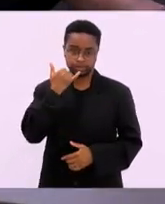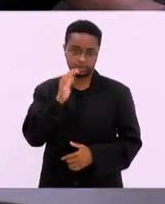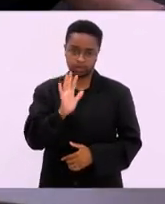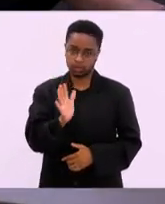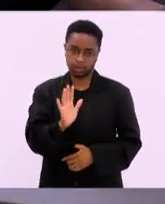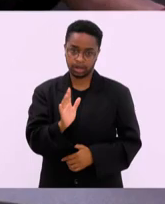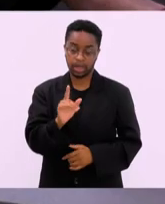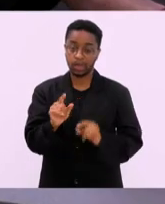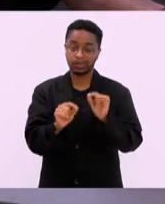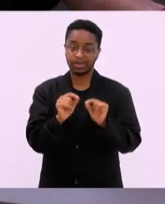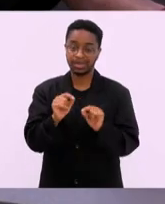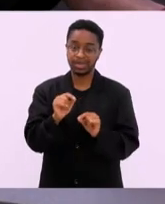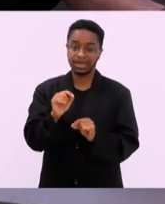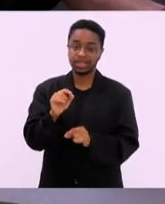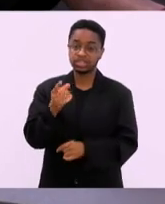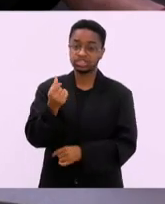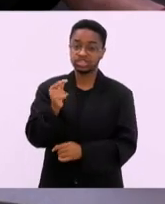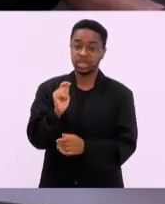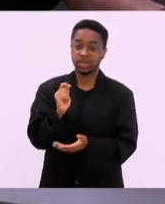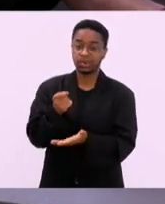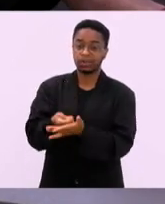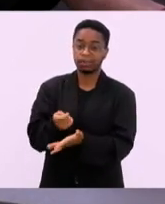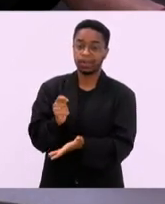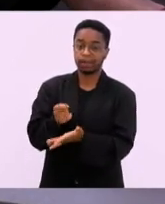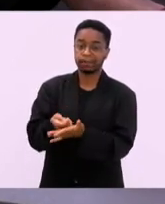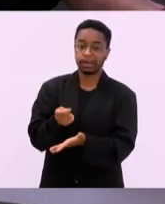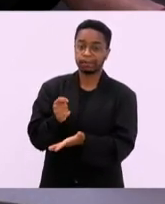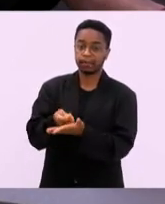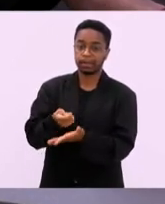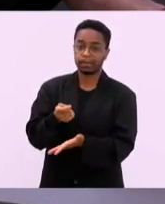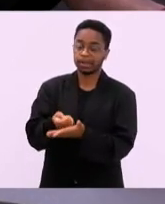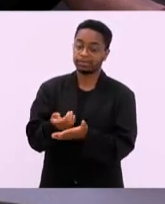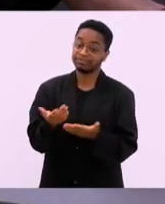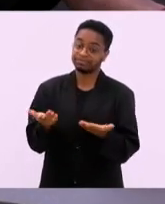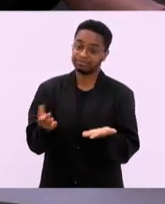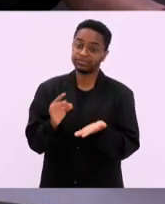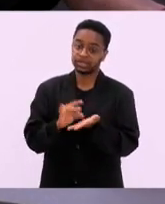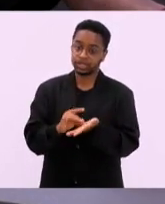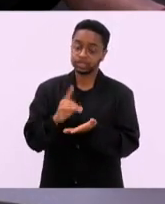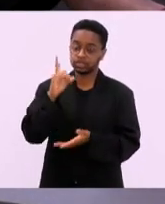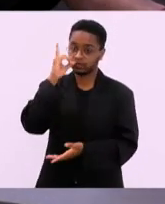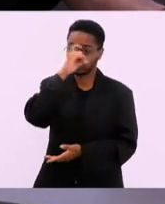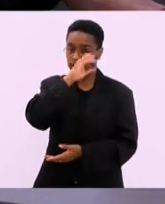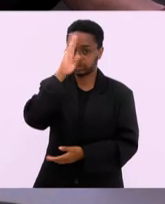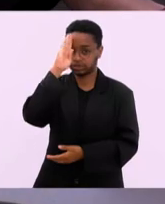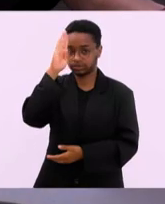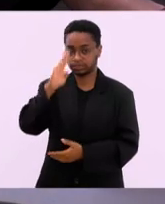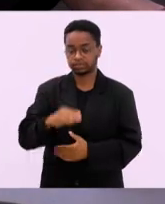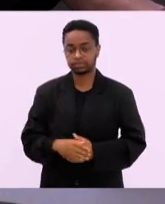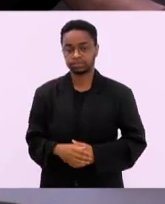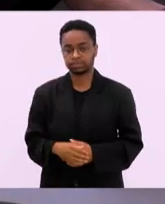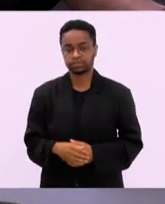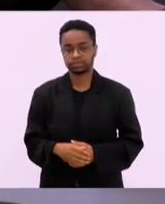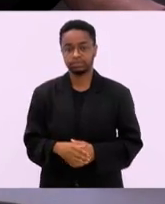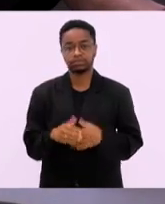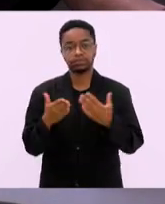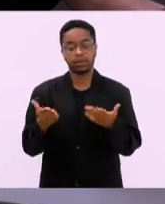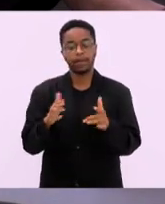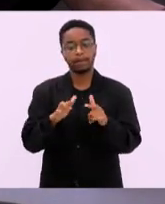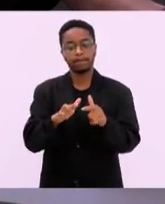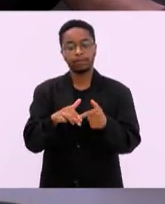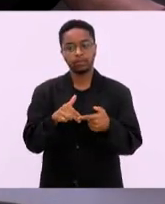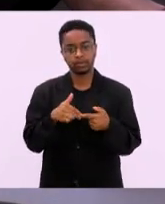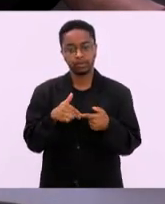É os créditos mensais para sustentar, né? Isso que é a grande dificuldade. Por isso que